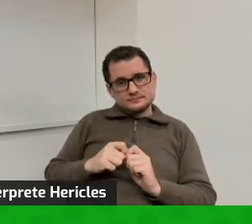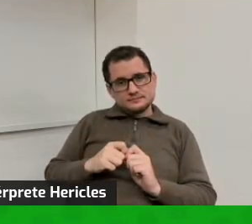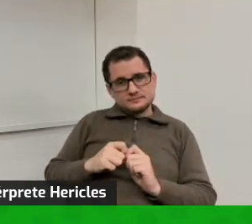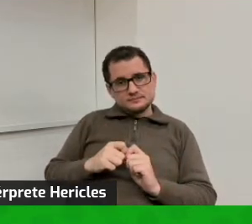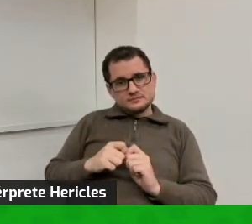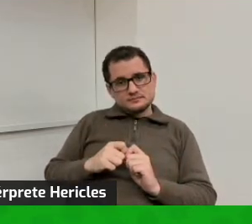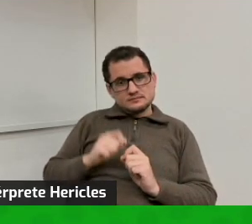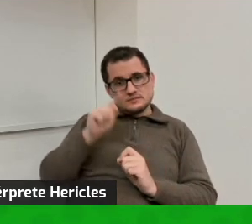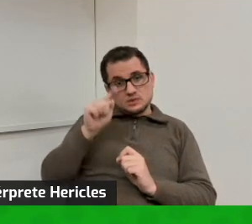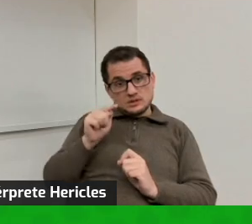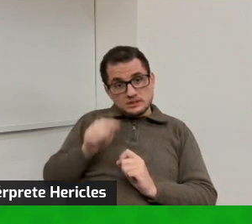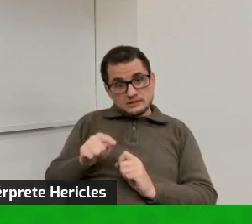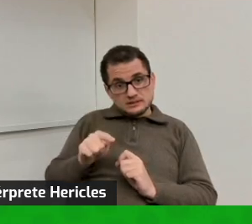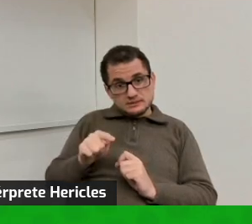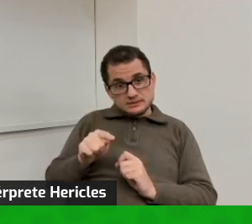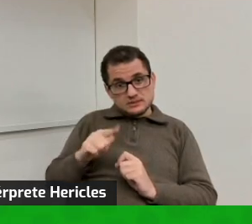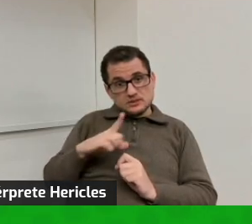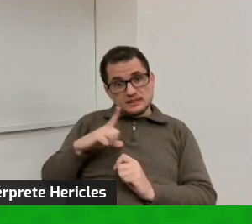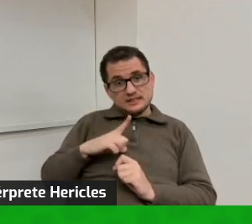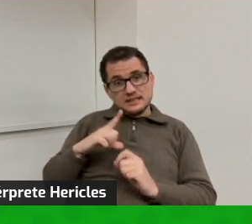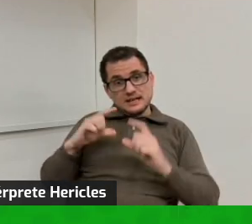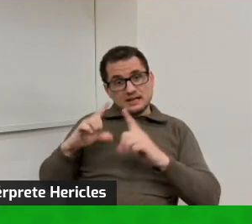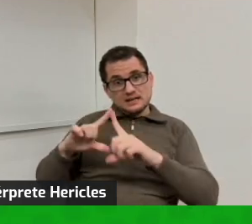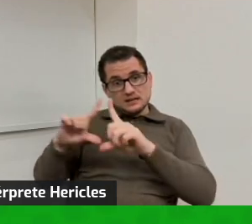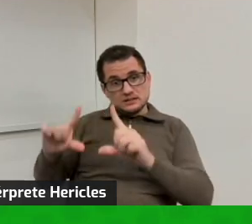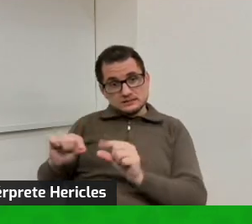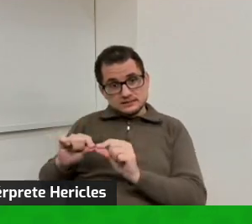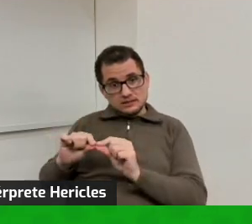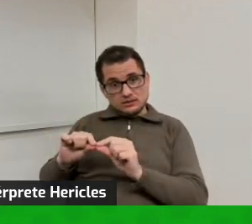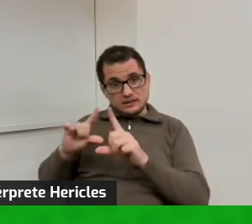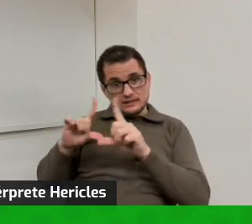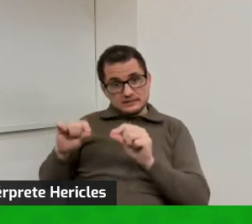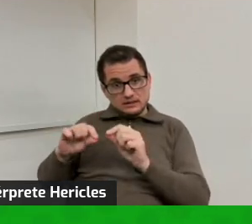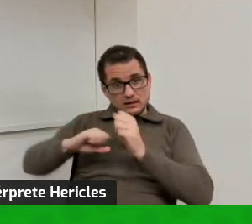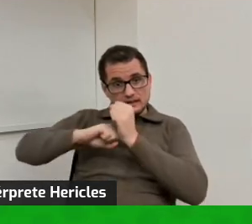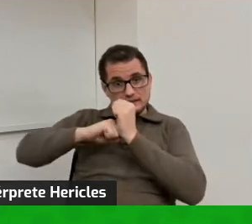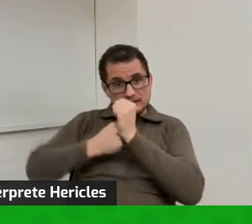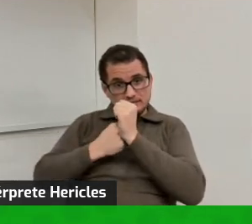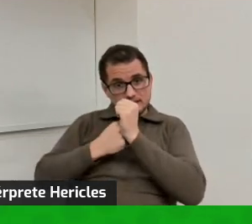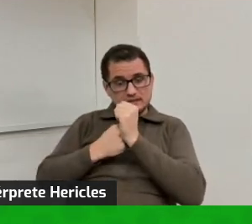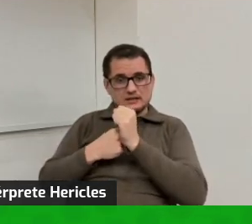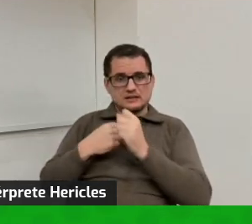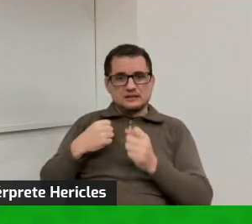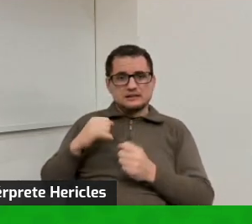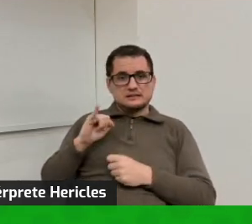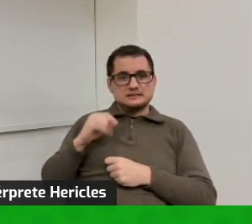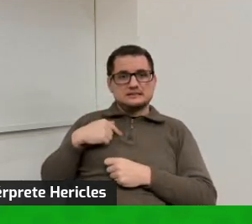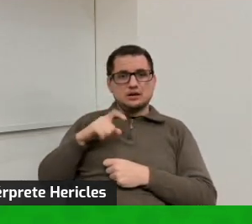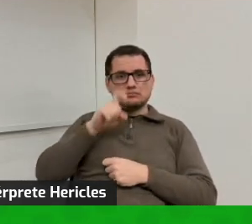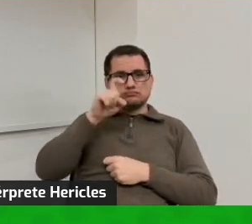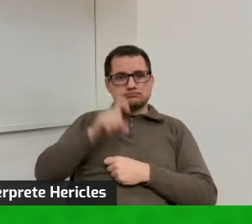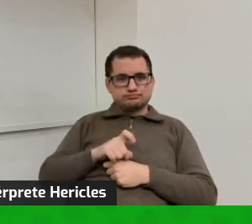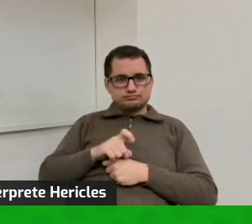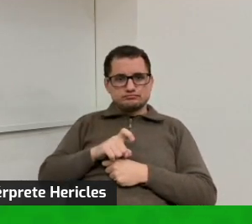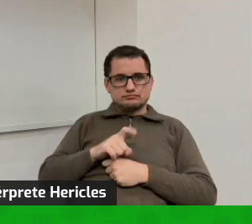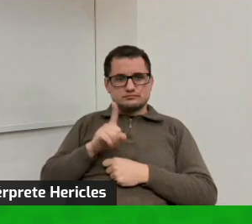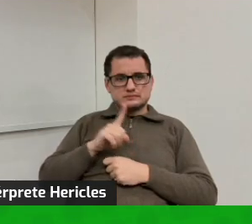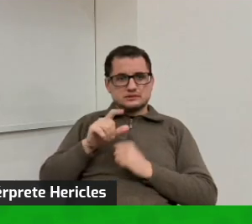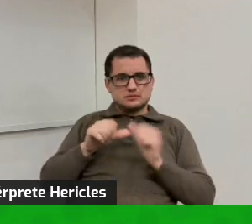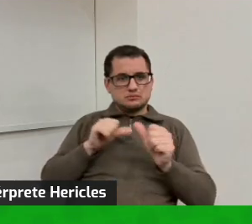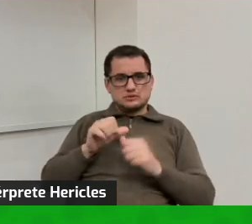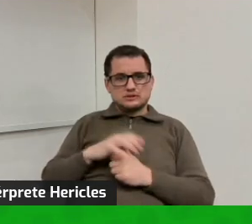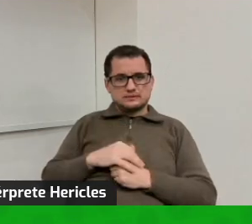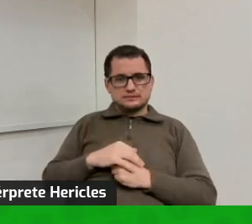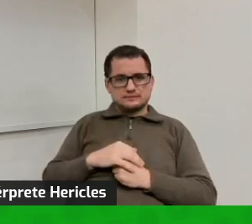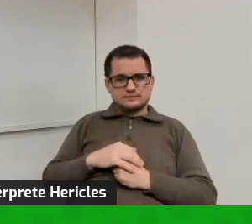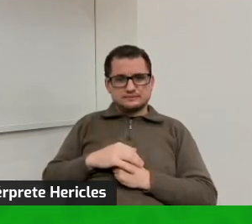exclamação, e daí eu tenho a minha célula, que está travada. Ou seja, se eu puxar para baixo aqui, esticar